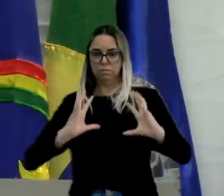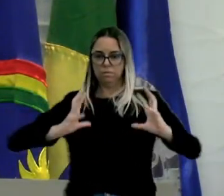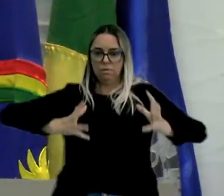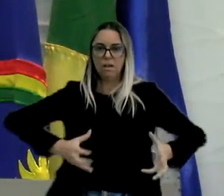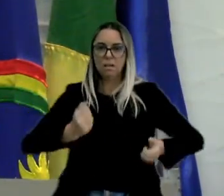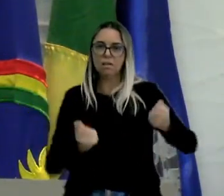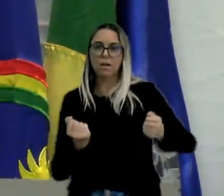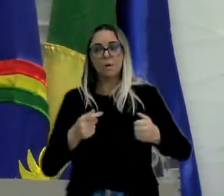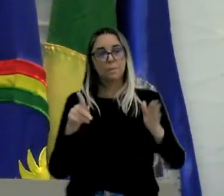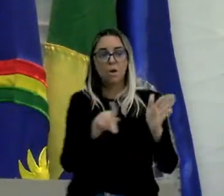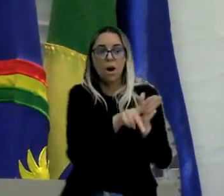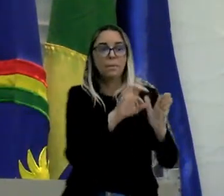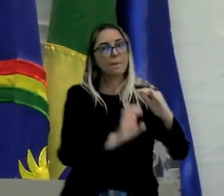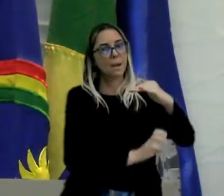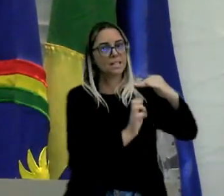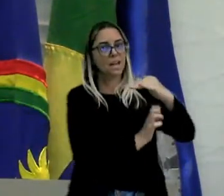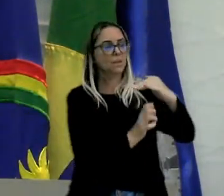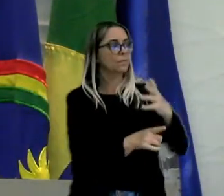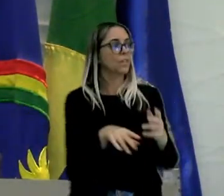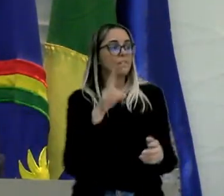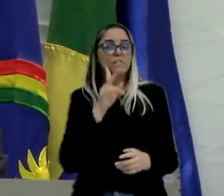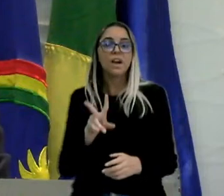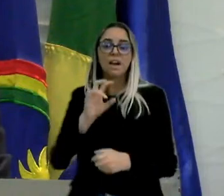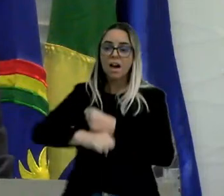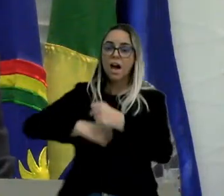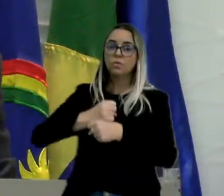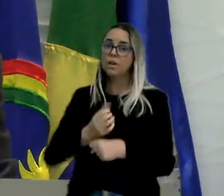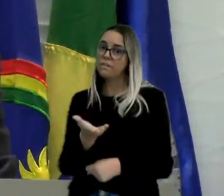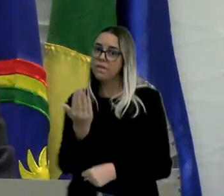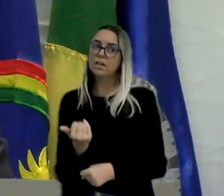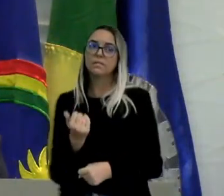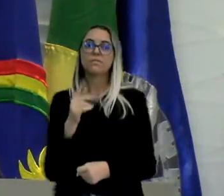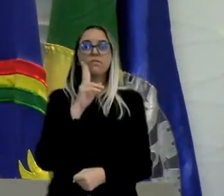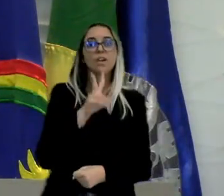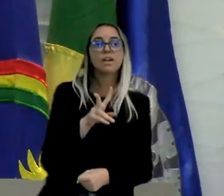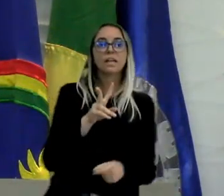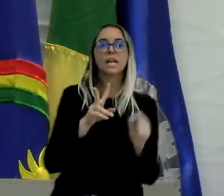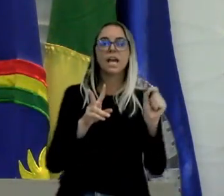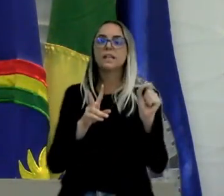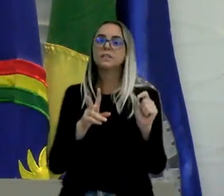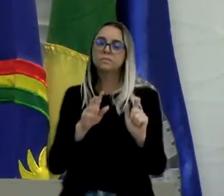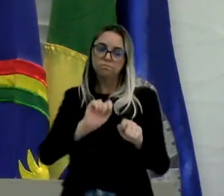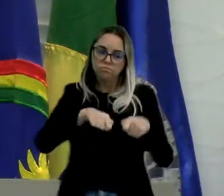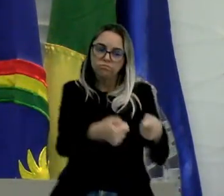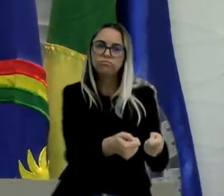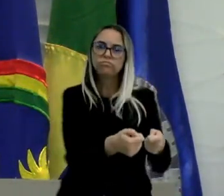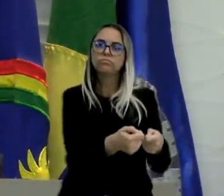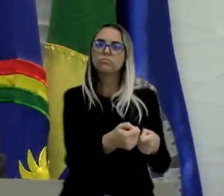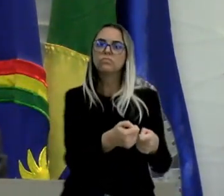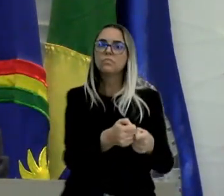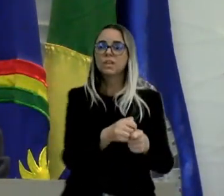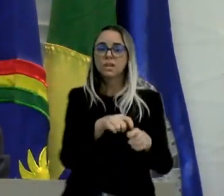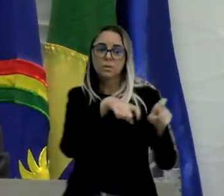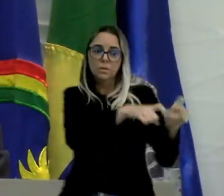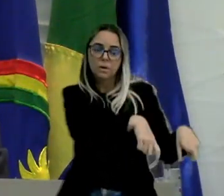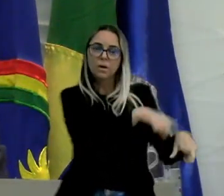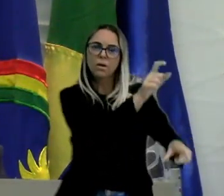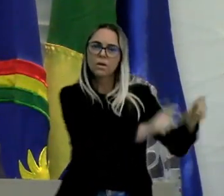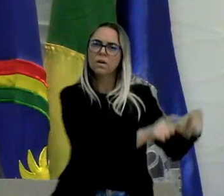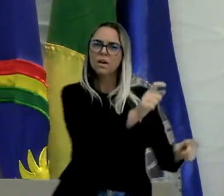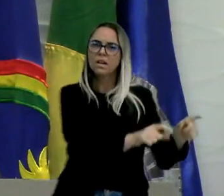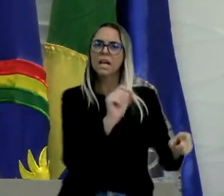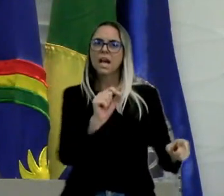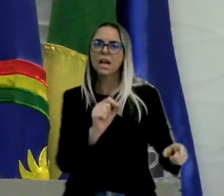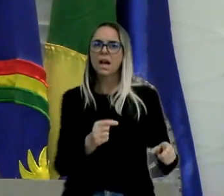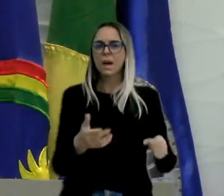vamos ver vamos ver para o ano quem vai ser os Defensores da agricultura do pequeno e